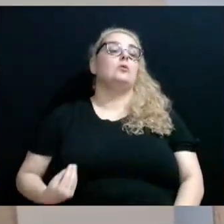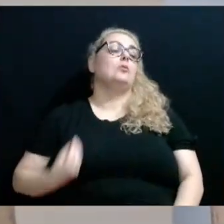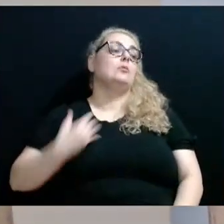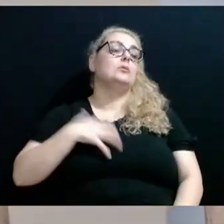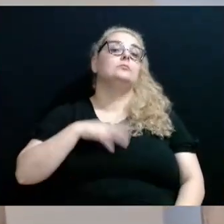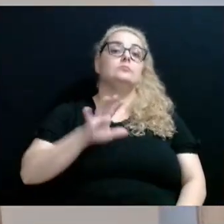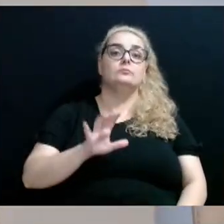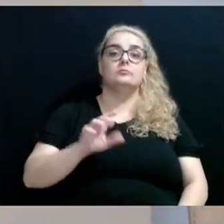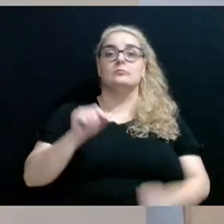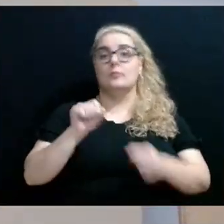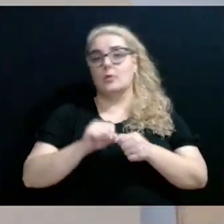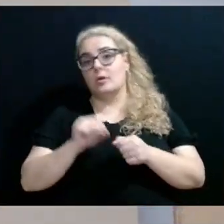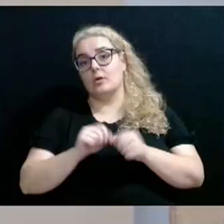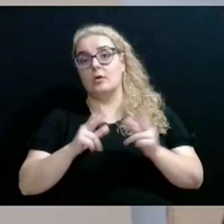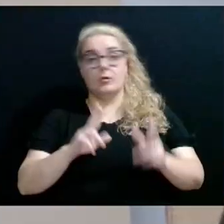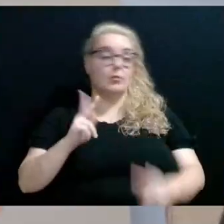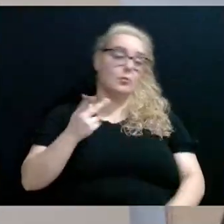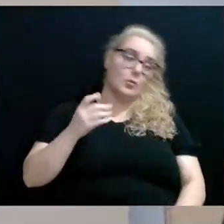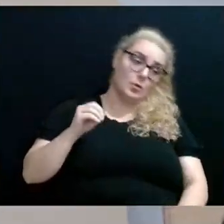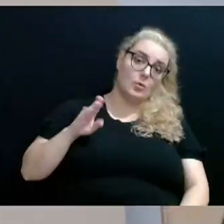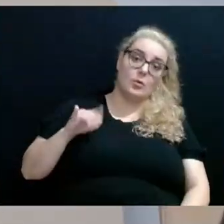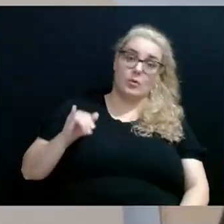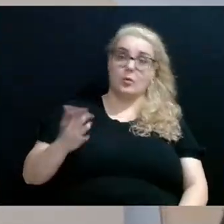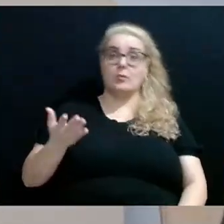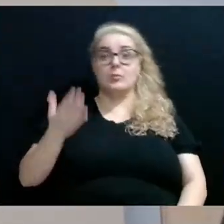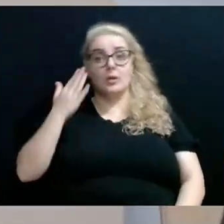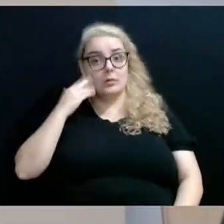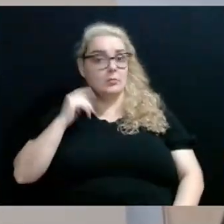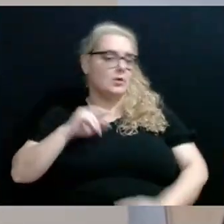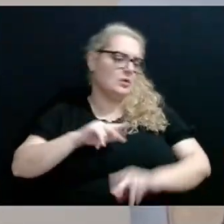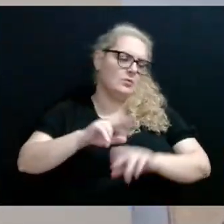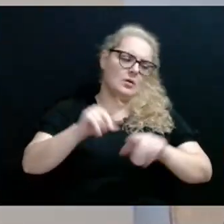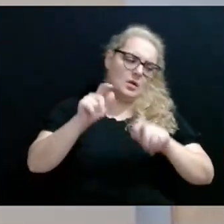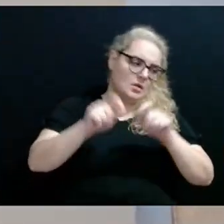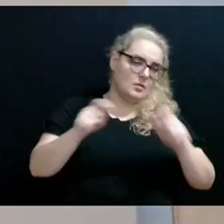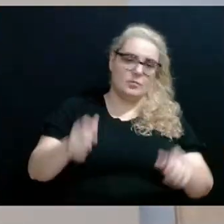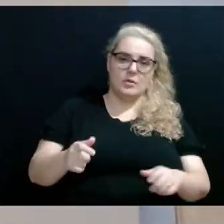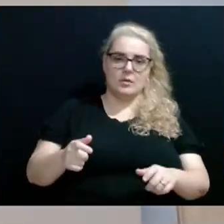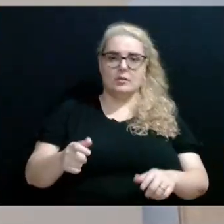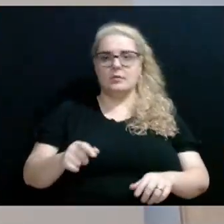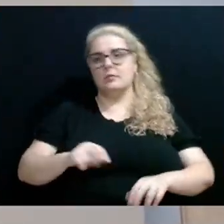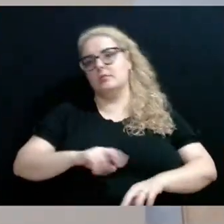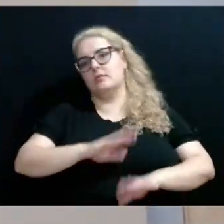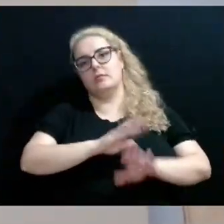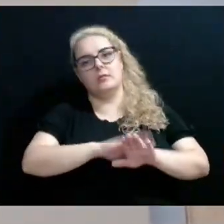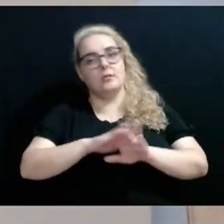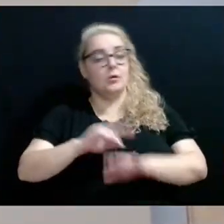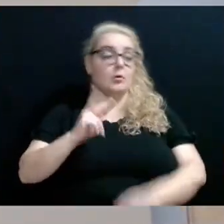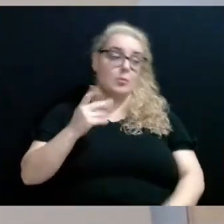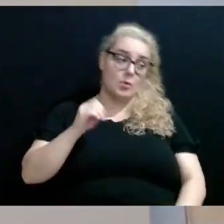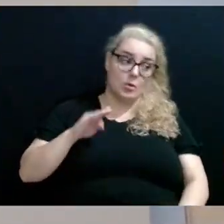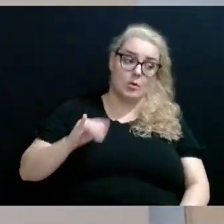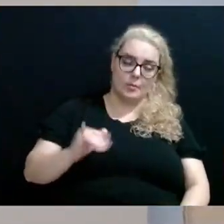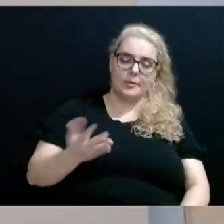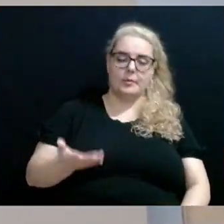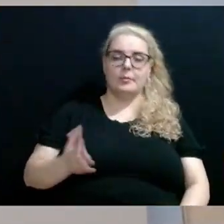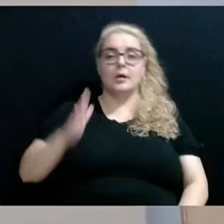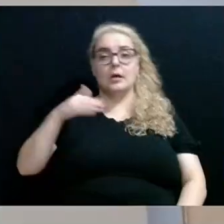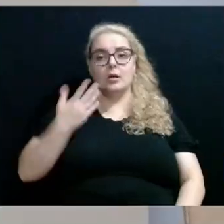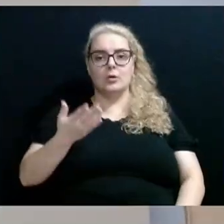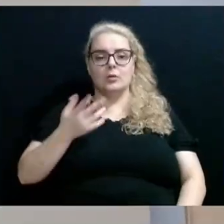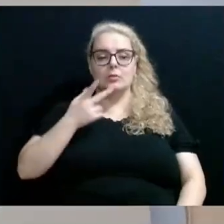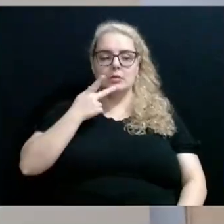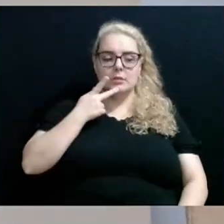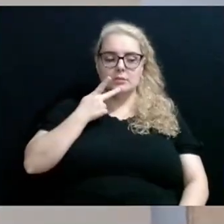fazer como um hobby, a gente sabe que milhares de pessoas têm N atividades como hobby, mas a partir do momento que você disse,